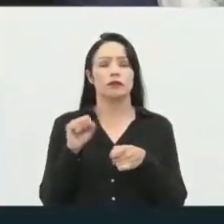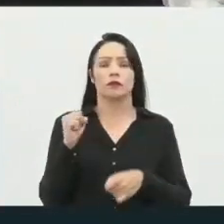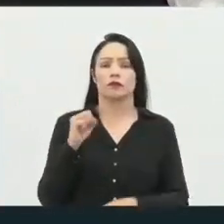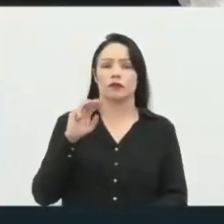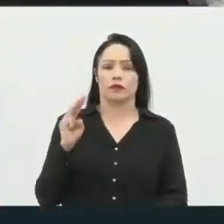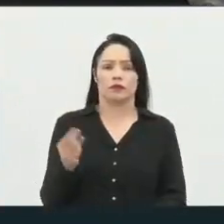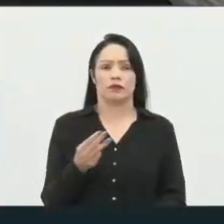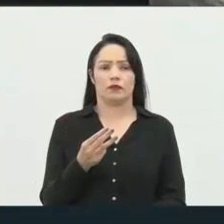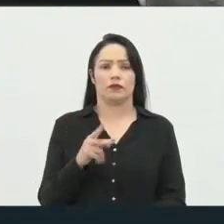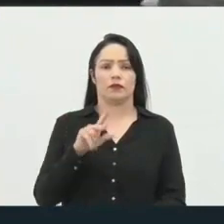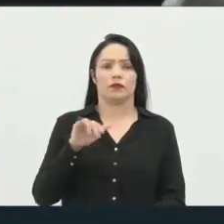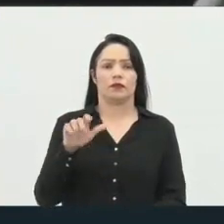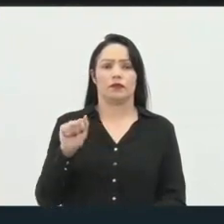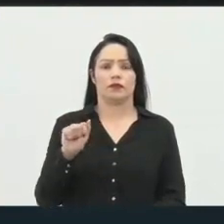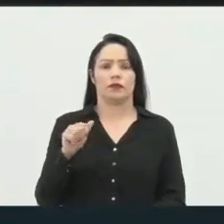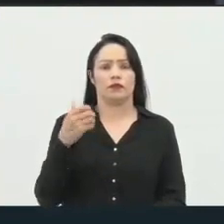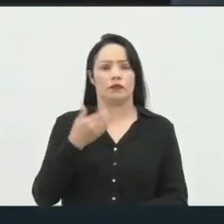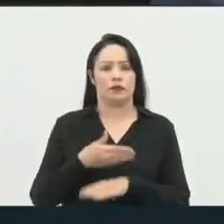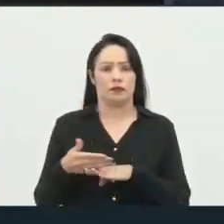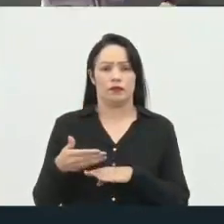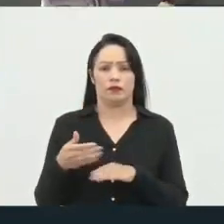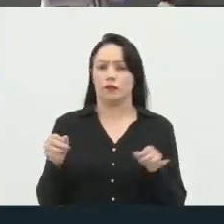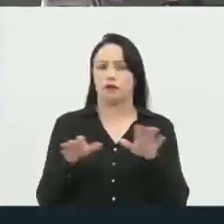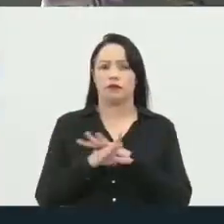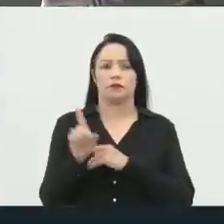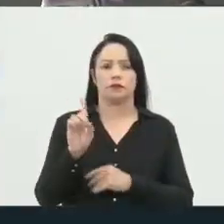milhões do Villa Branca que não terminaram